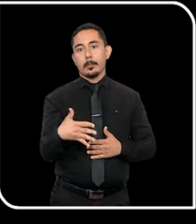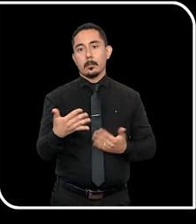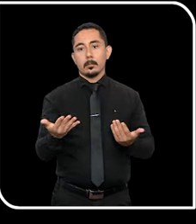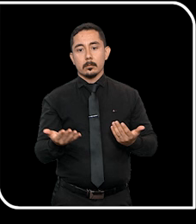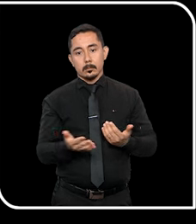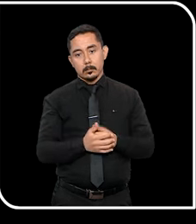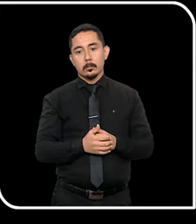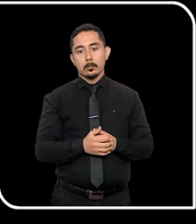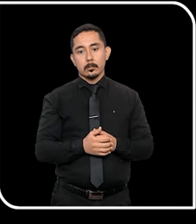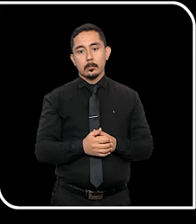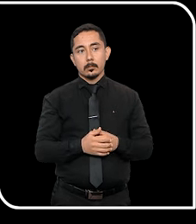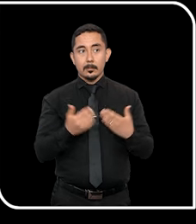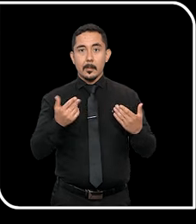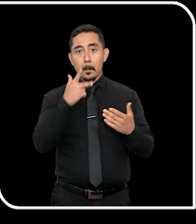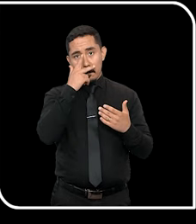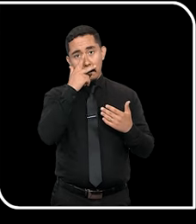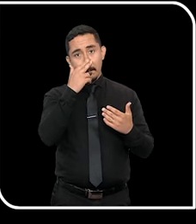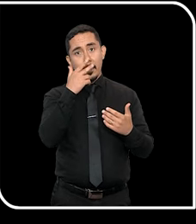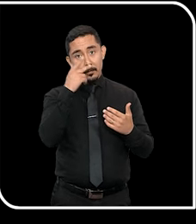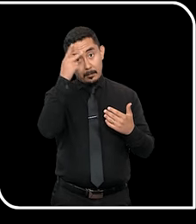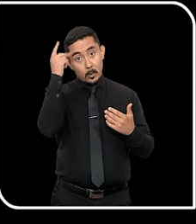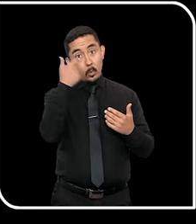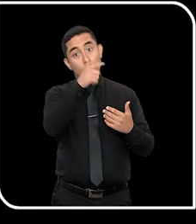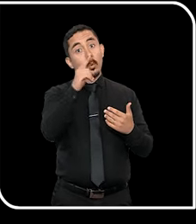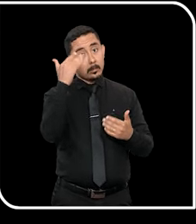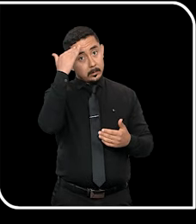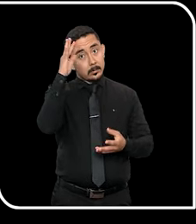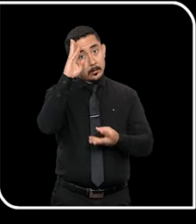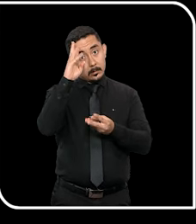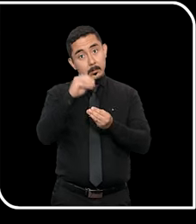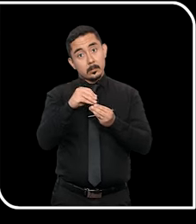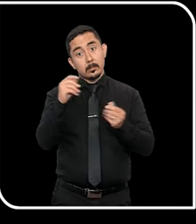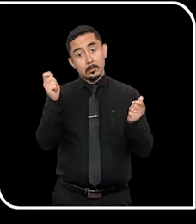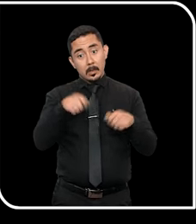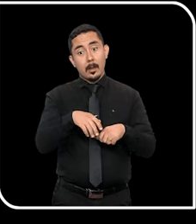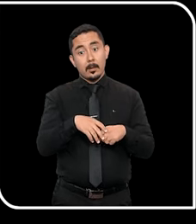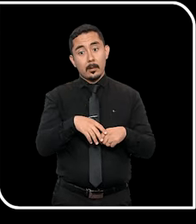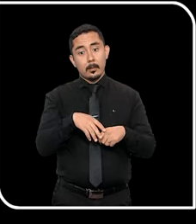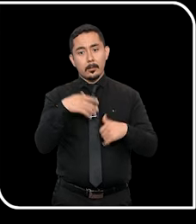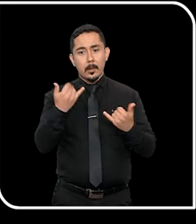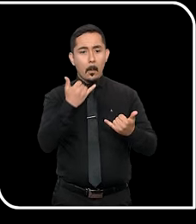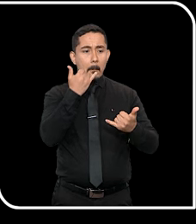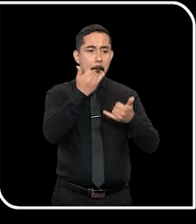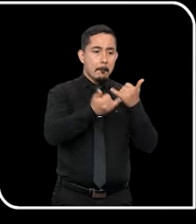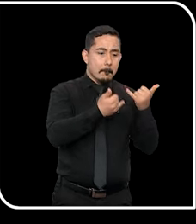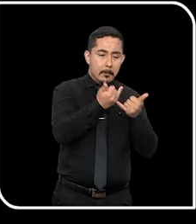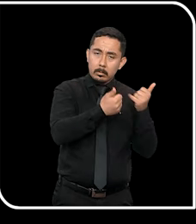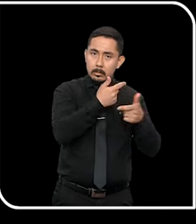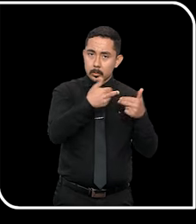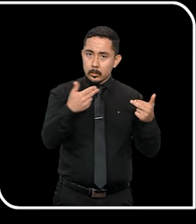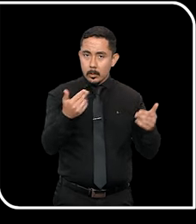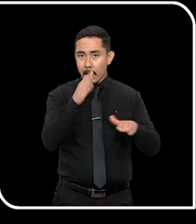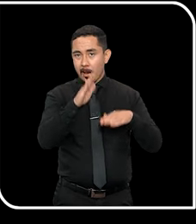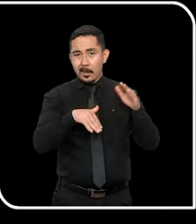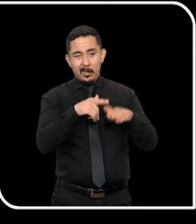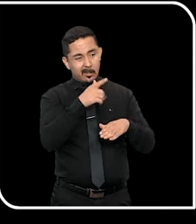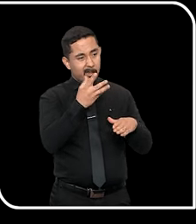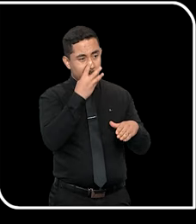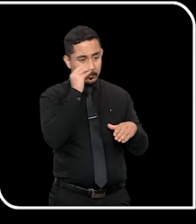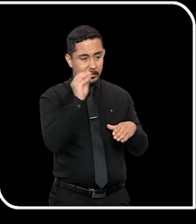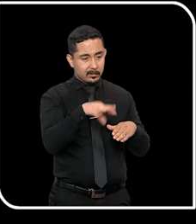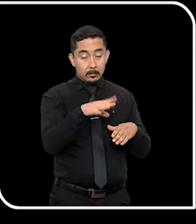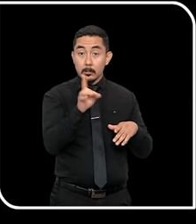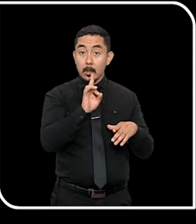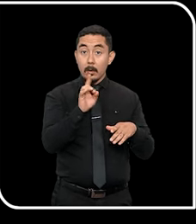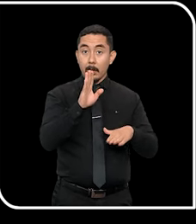consegue fazer o outro entender olha uma coisa interessante não descarte brinquedos Quantas vezes o boneco tá sem